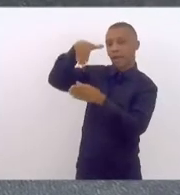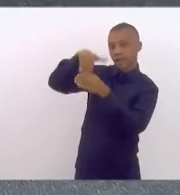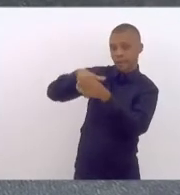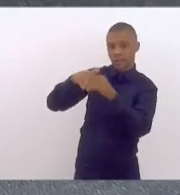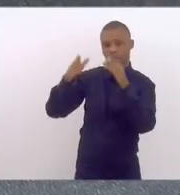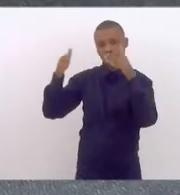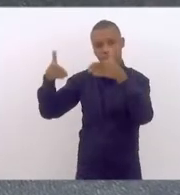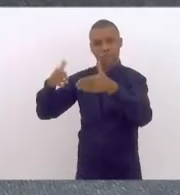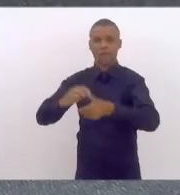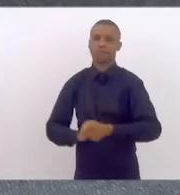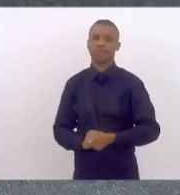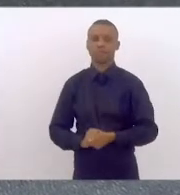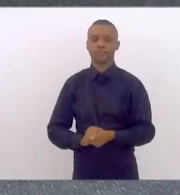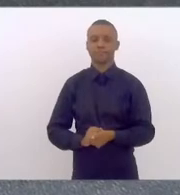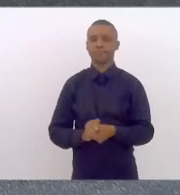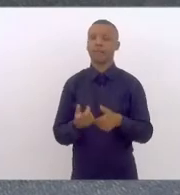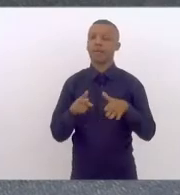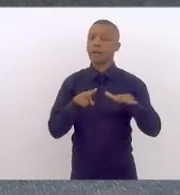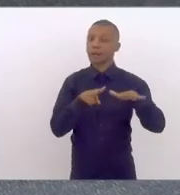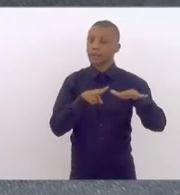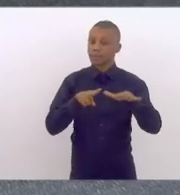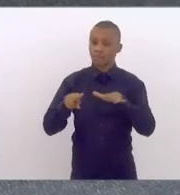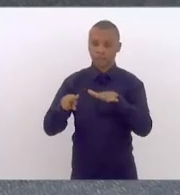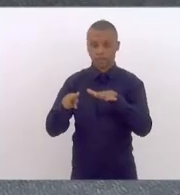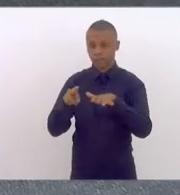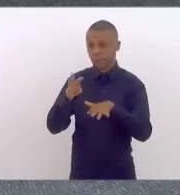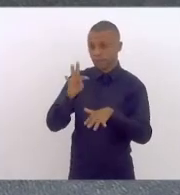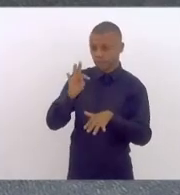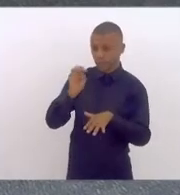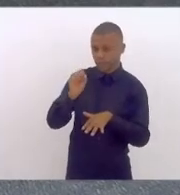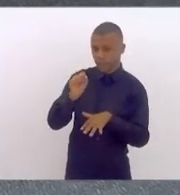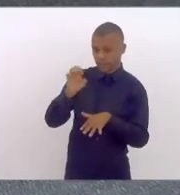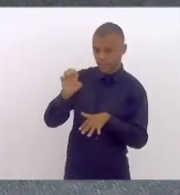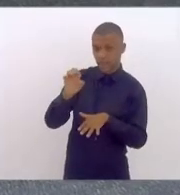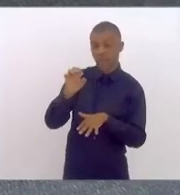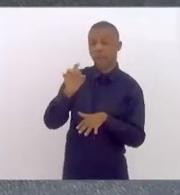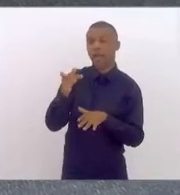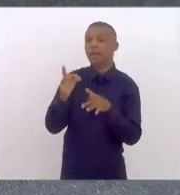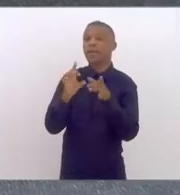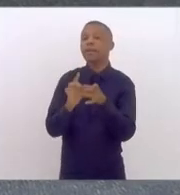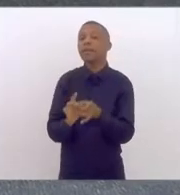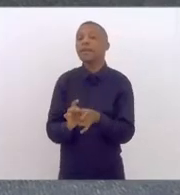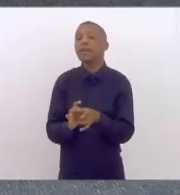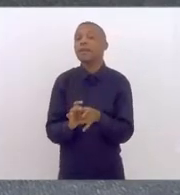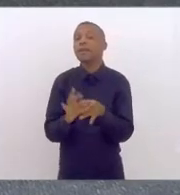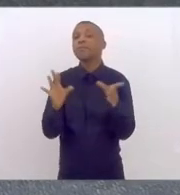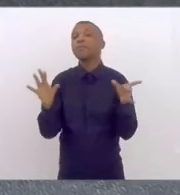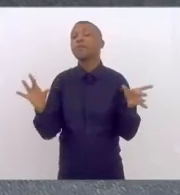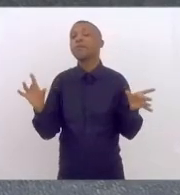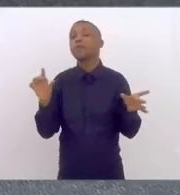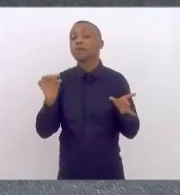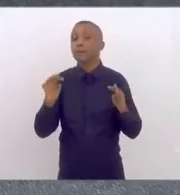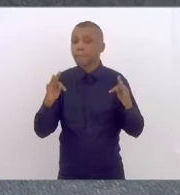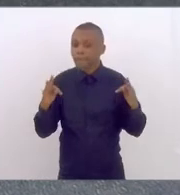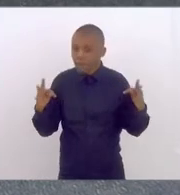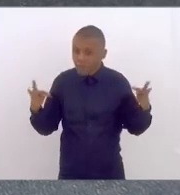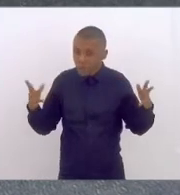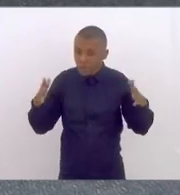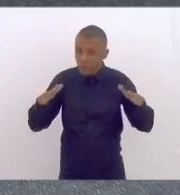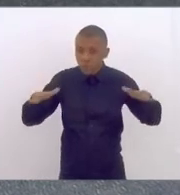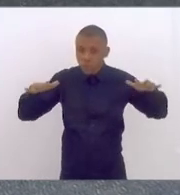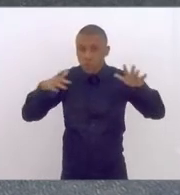semana o Tribunal Superior Eleitoral liberou a todos os